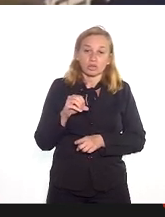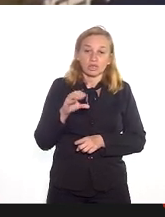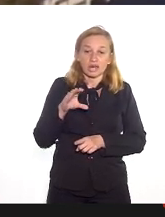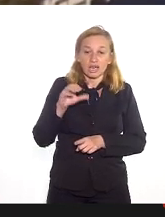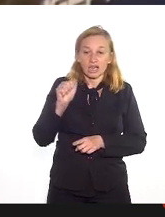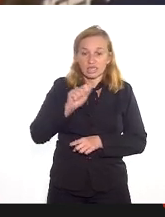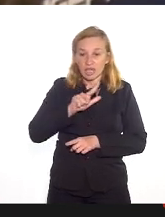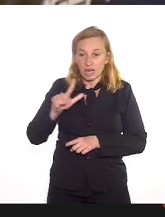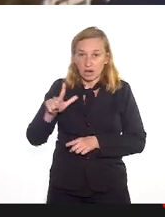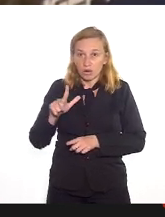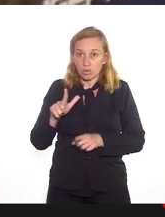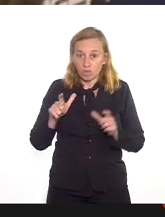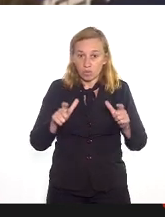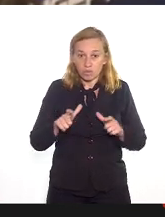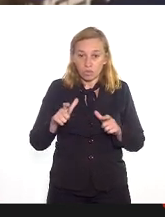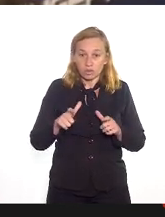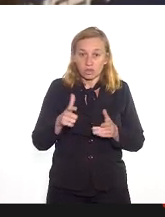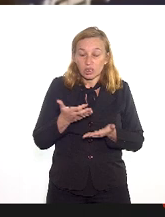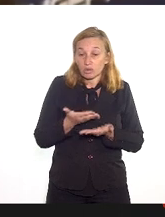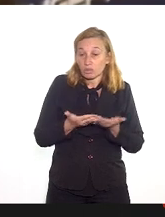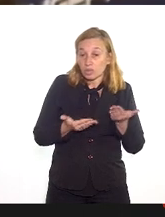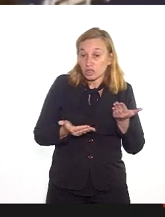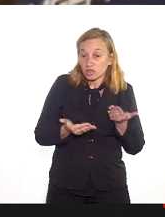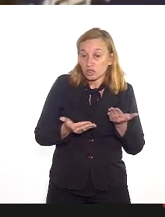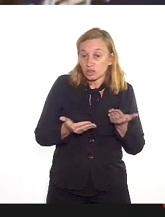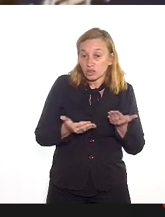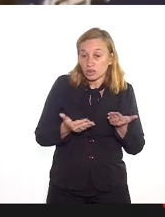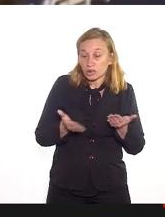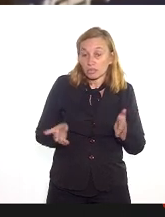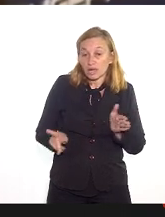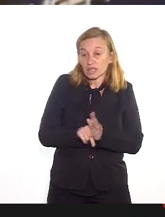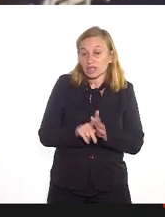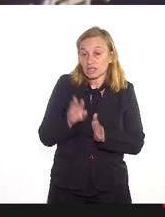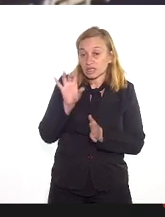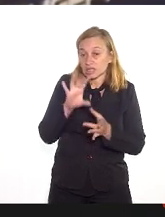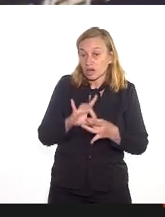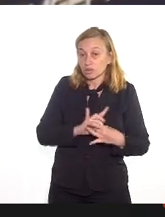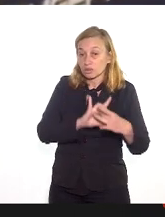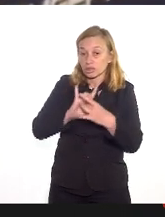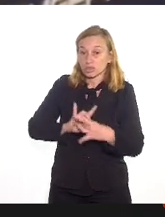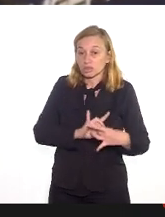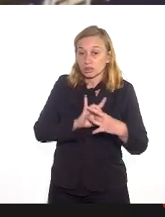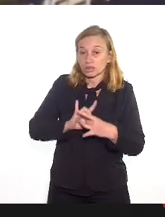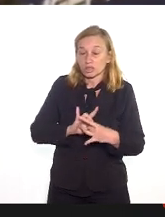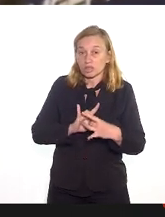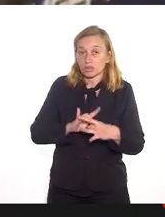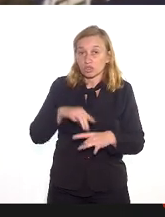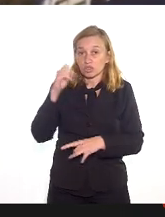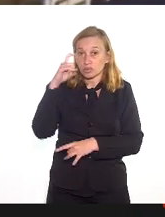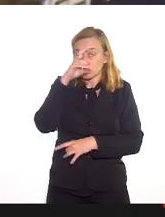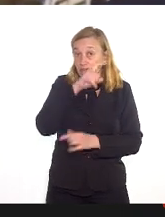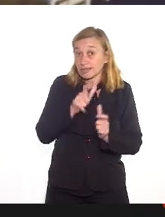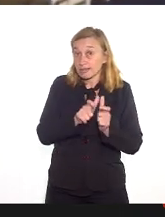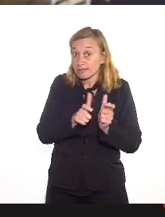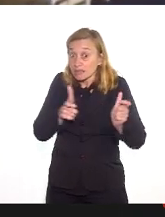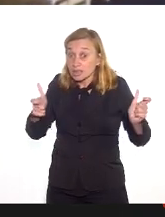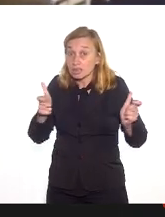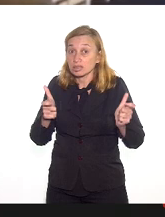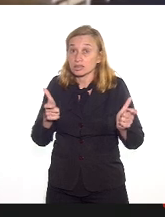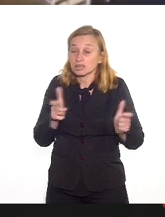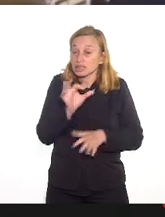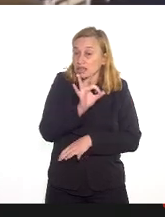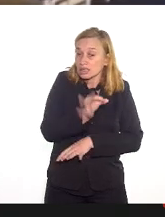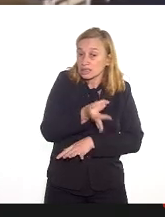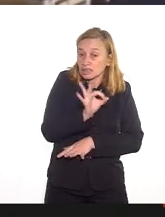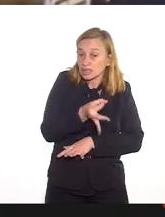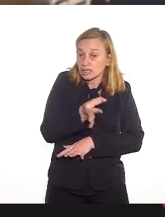canal foi dado perdimento e eles pertencem à União. E nós temos uma burocracia enorme, enorme, porque